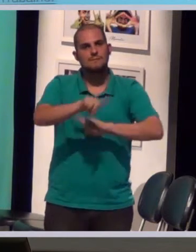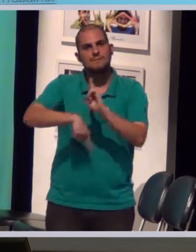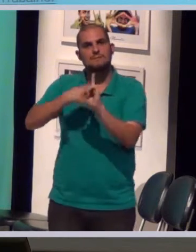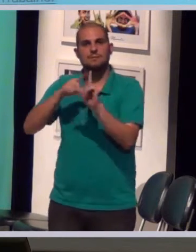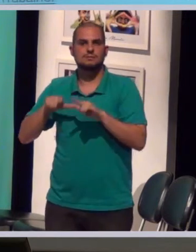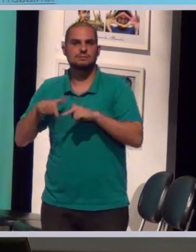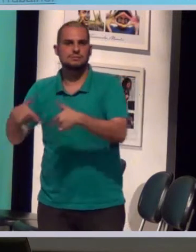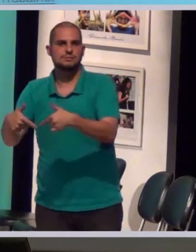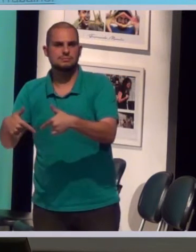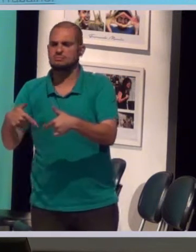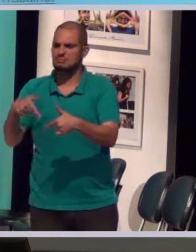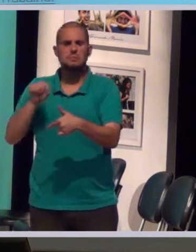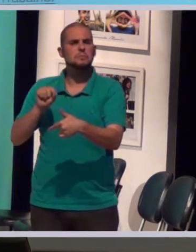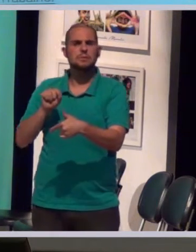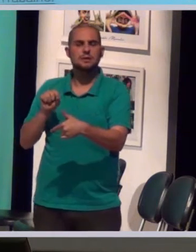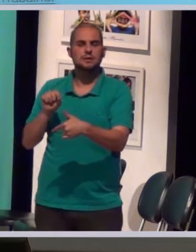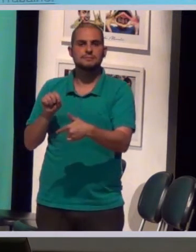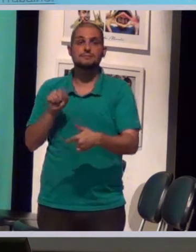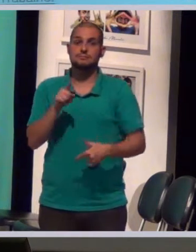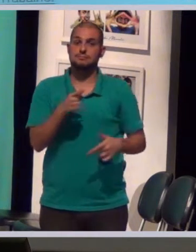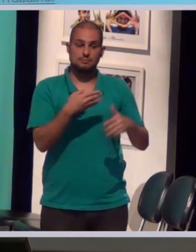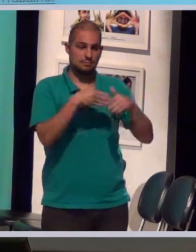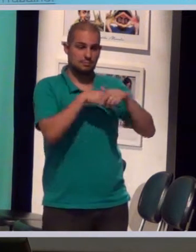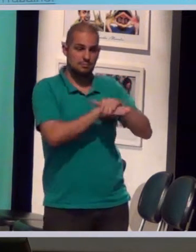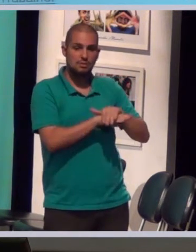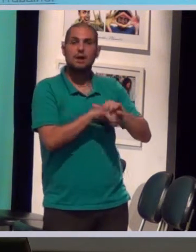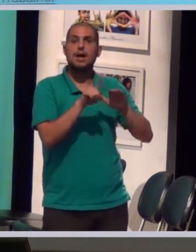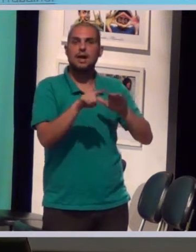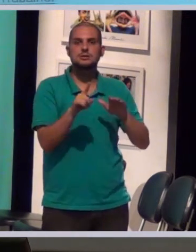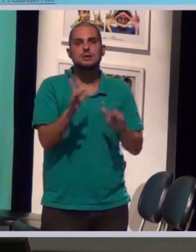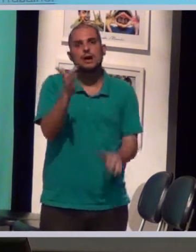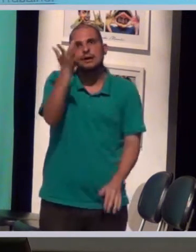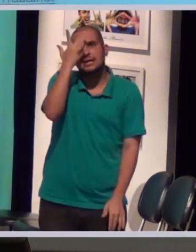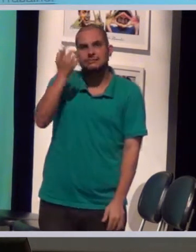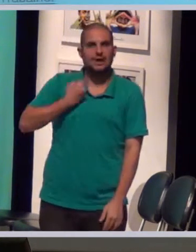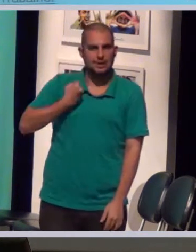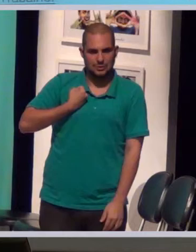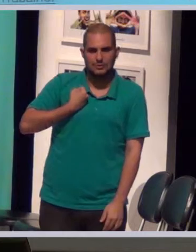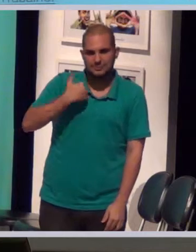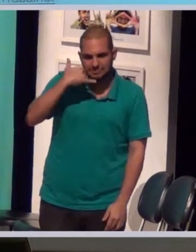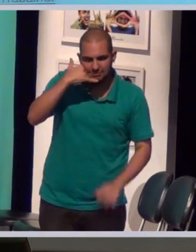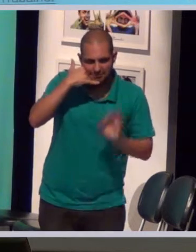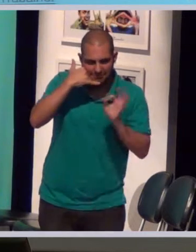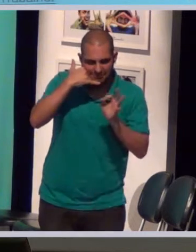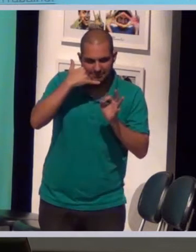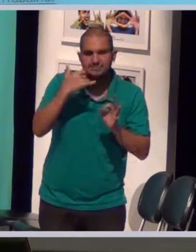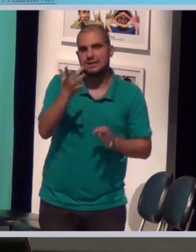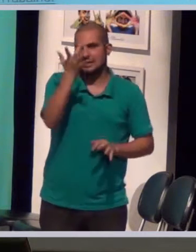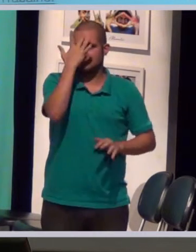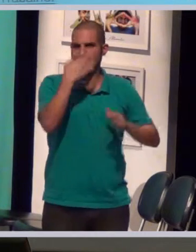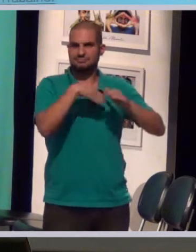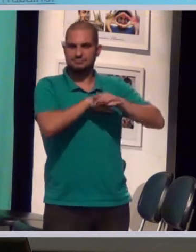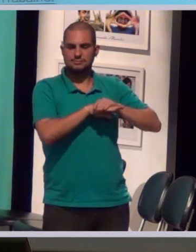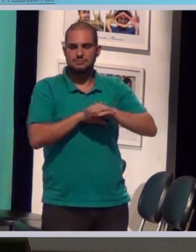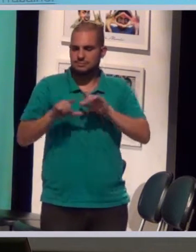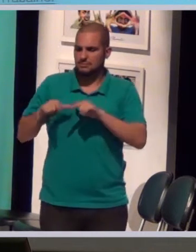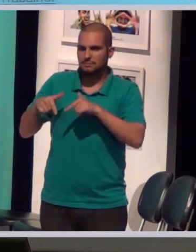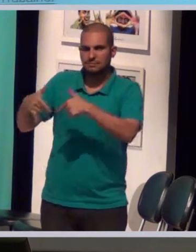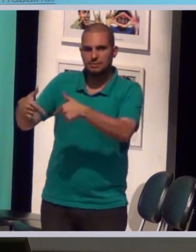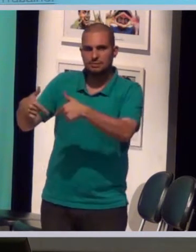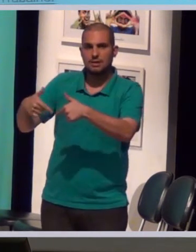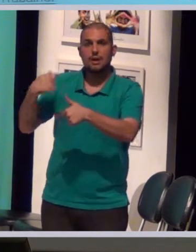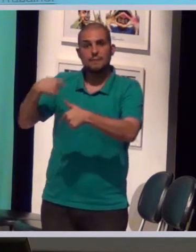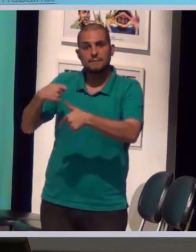O que seria isso? A armazenagem é só quando você precisa decorar aquele número e você guarda. Operação é quando você precisa